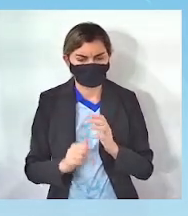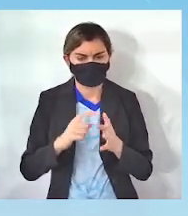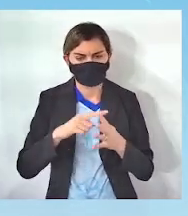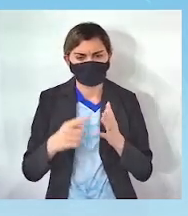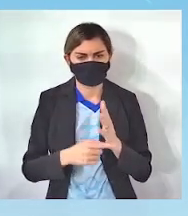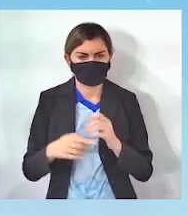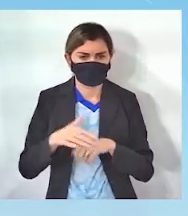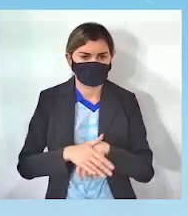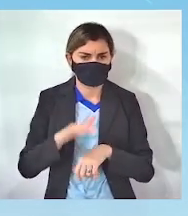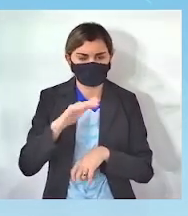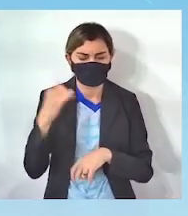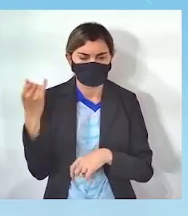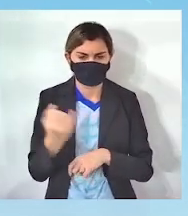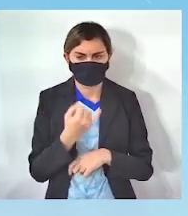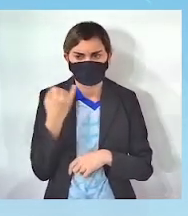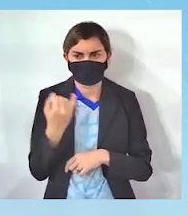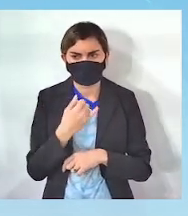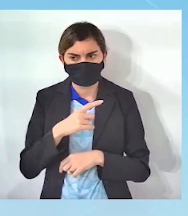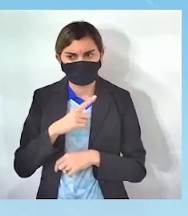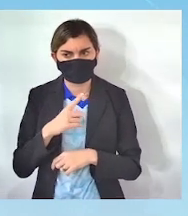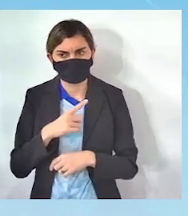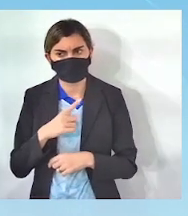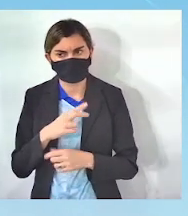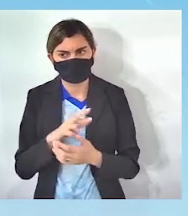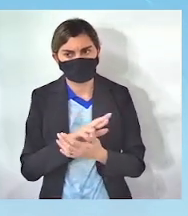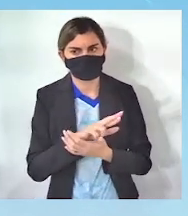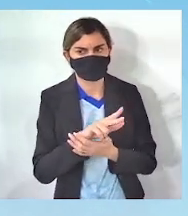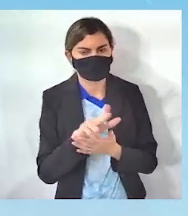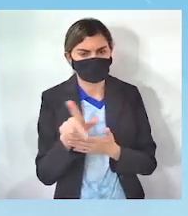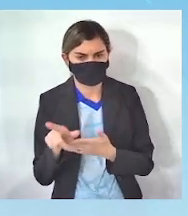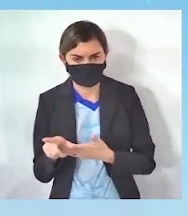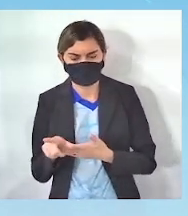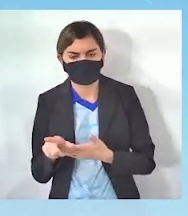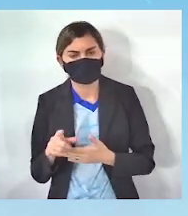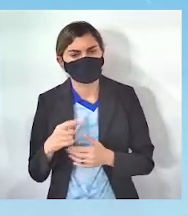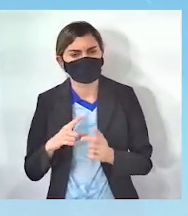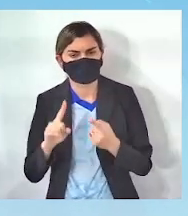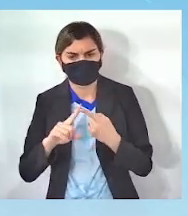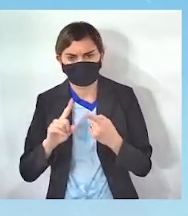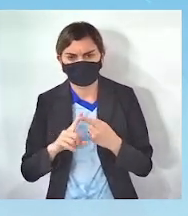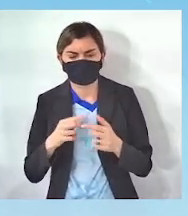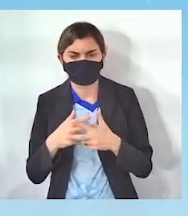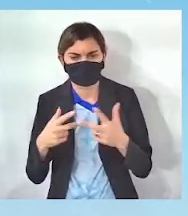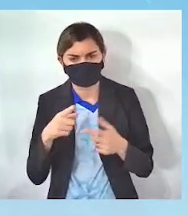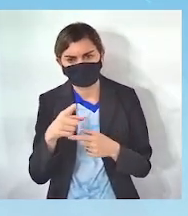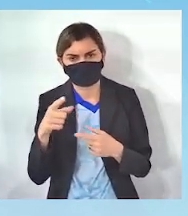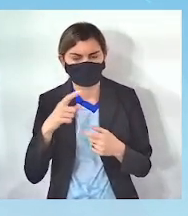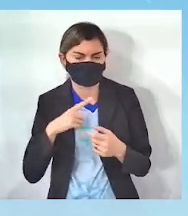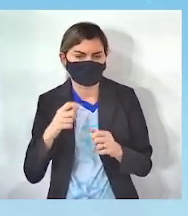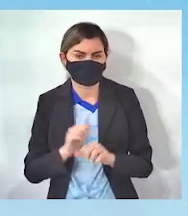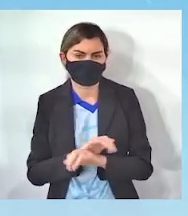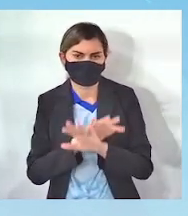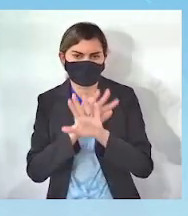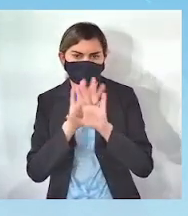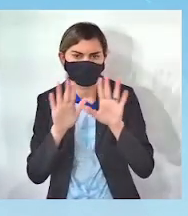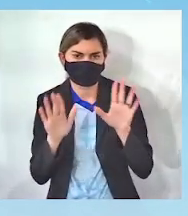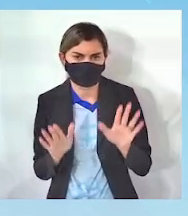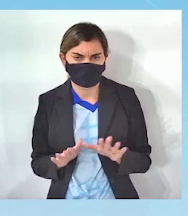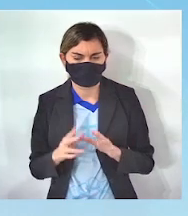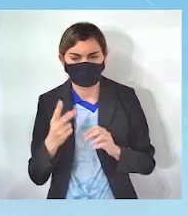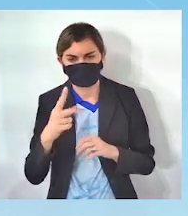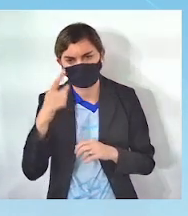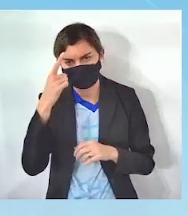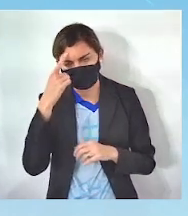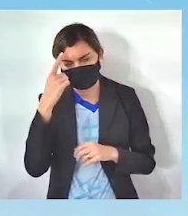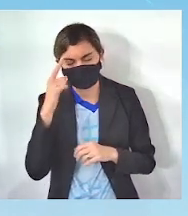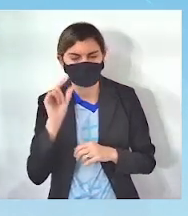mais importantes, lembrando aí que existem muitos outros. Então, primeira coisa que você precisa ter claro muito na sua